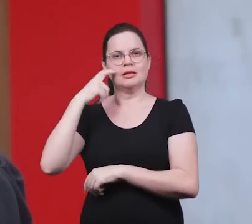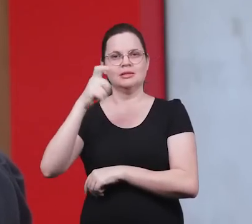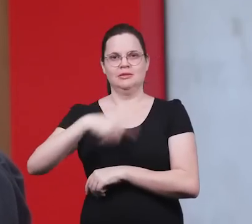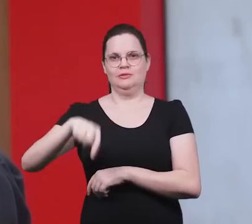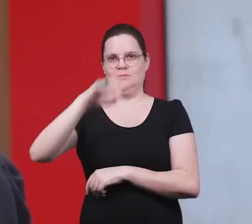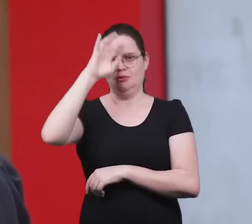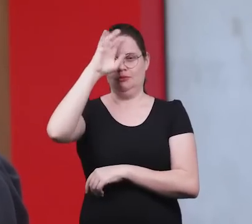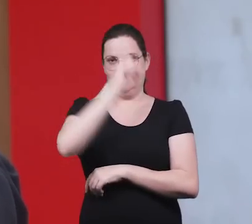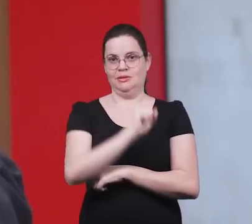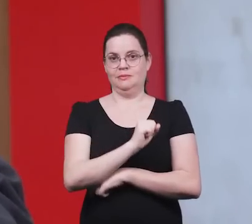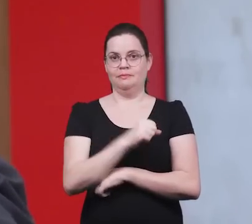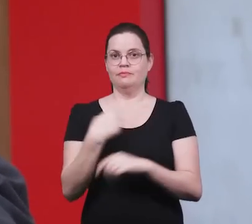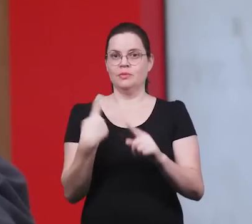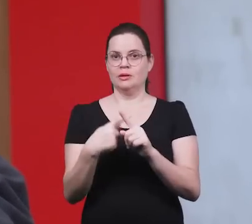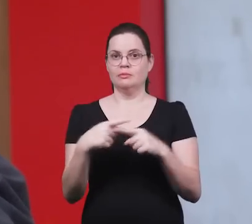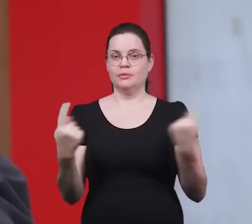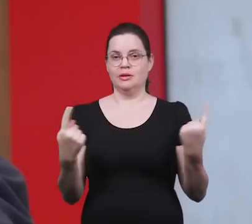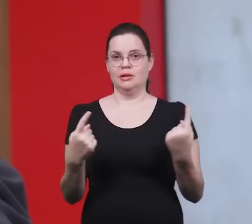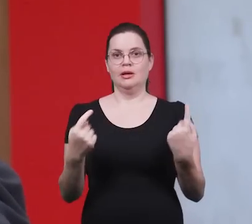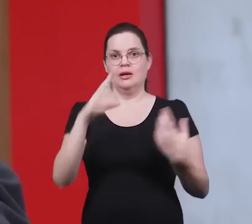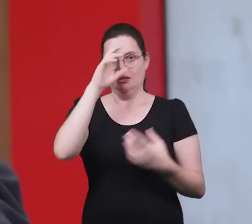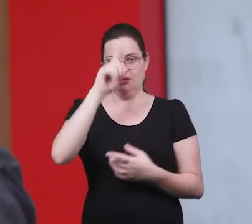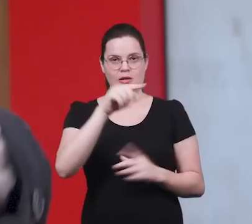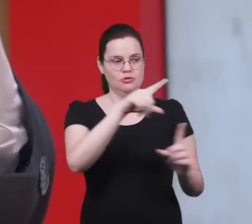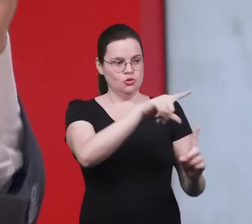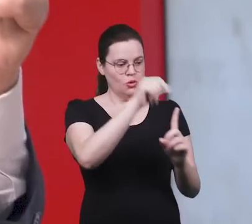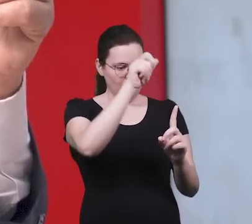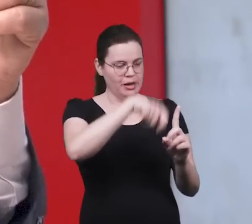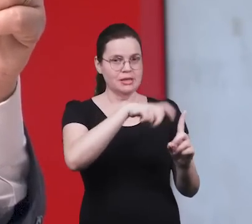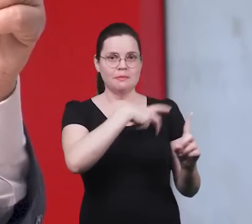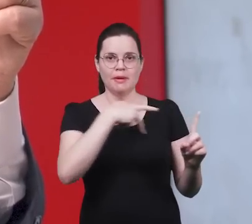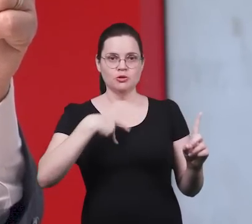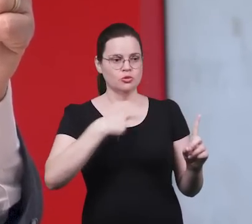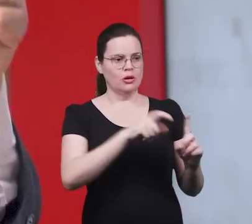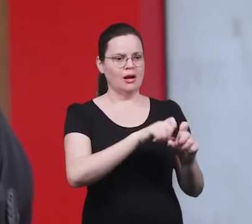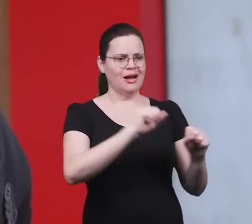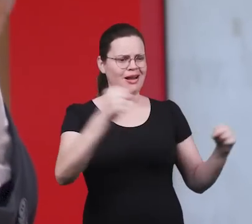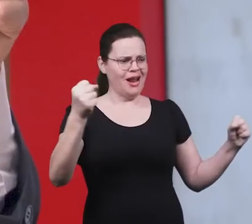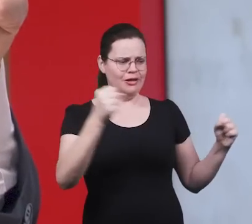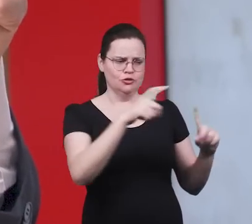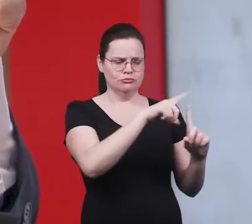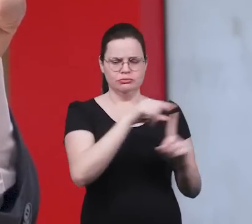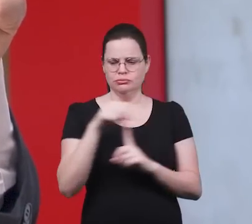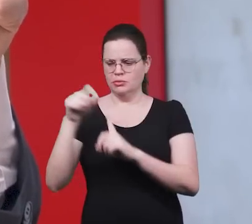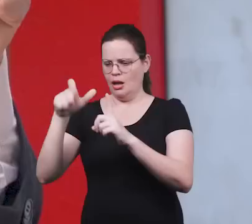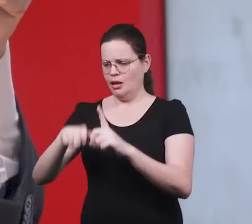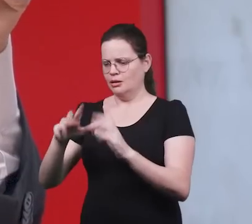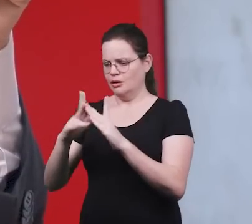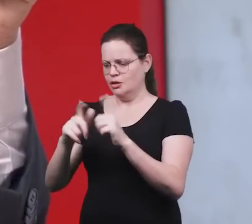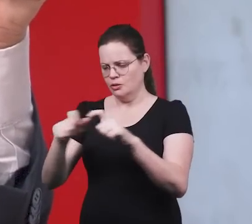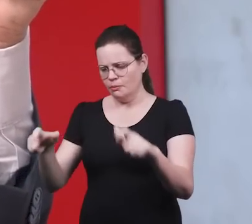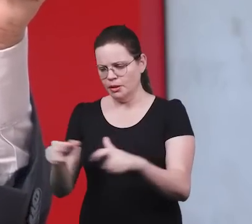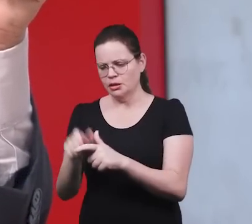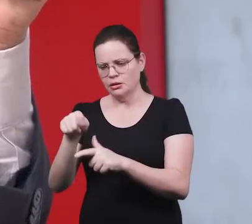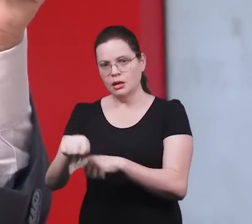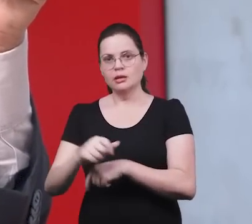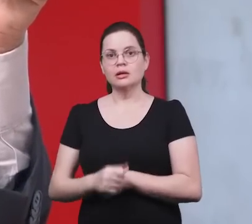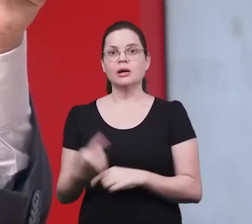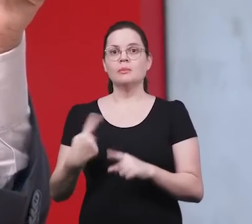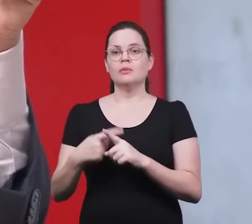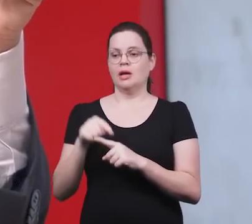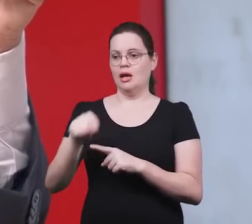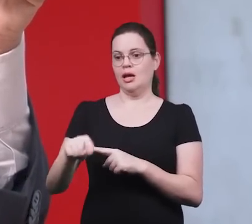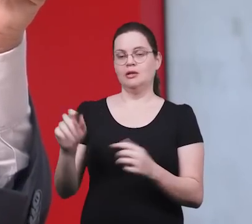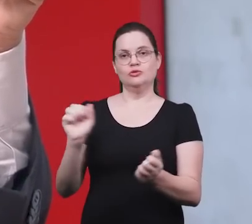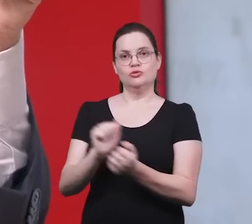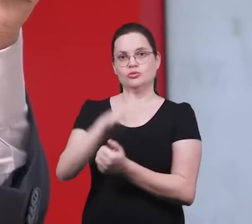isso. Deus quis tirar aquele varão dessa igreja para ir para essa. Mas essa igreja é pequena, para que ele, talvez, com o